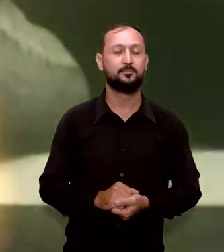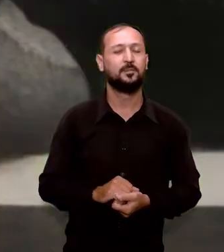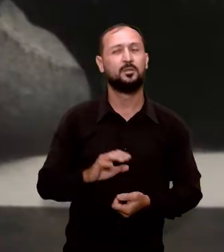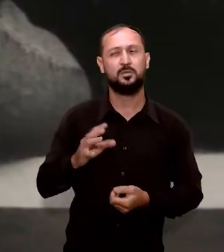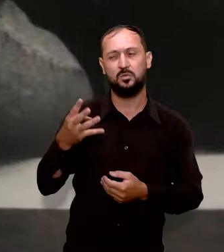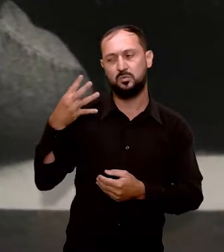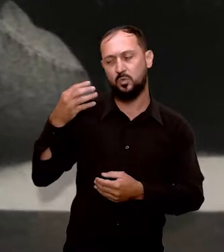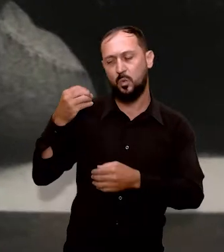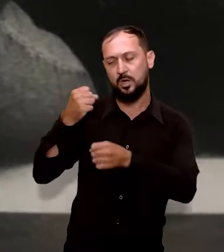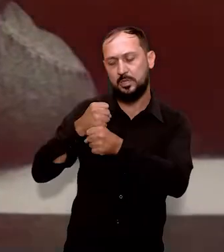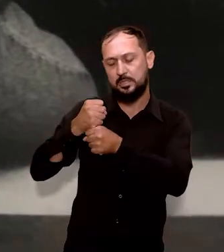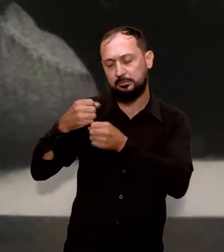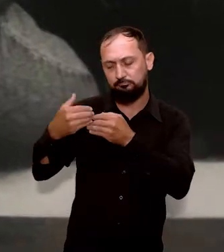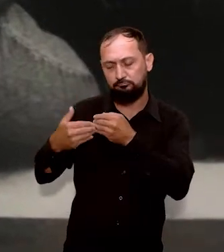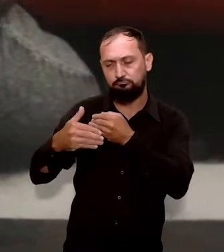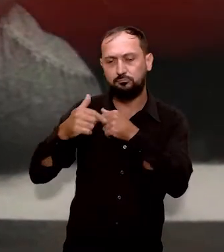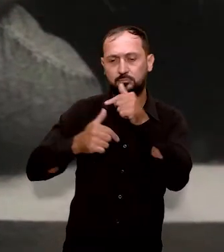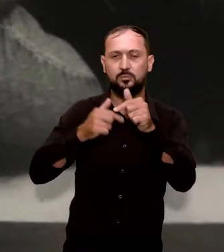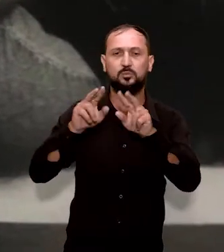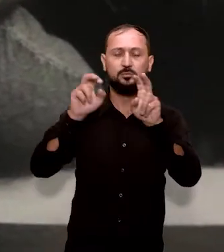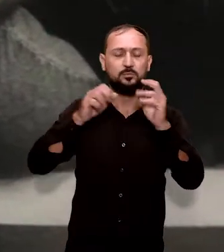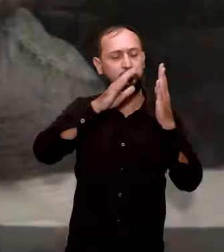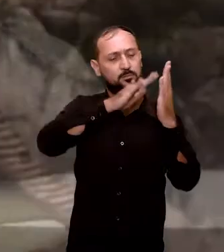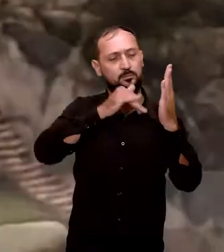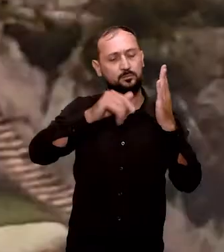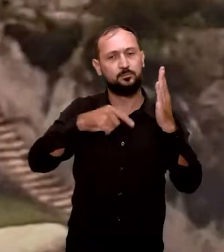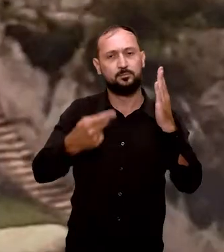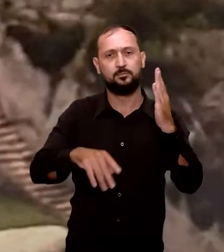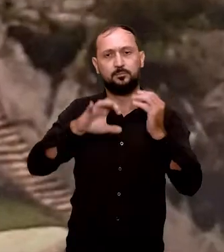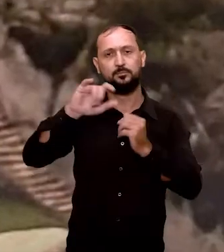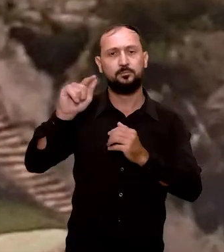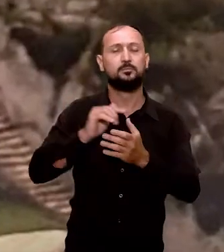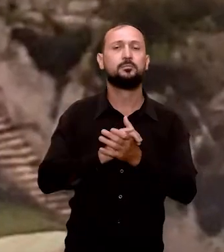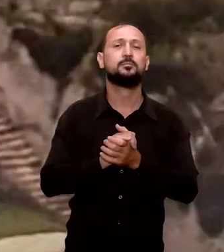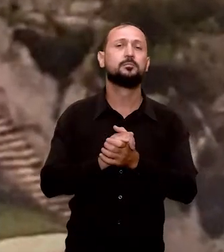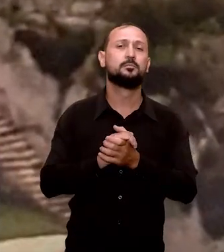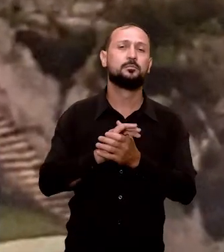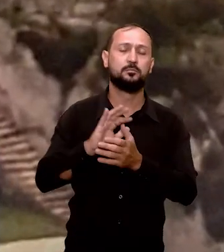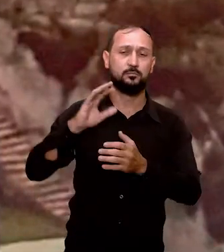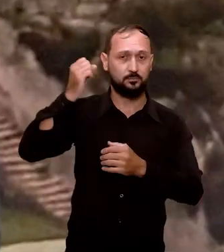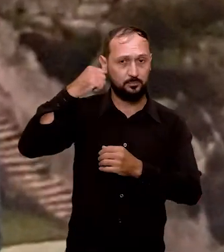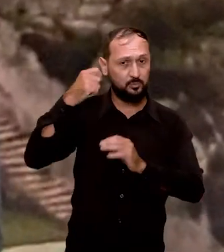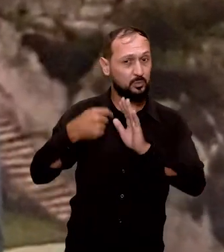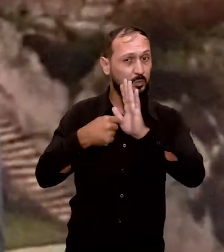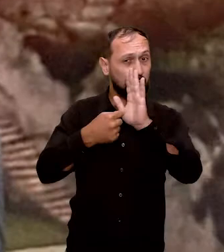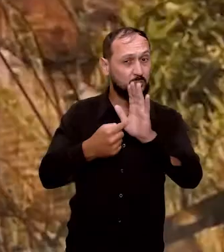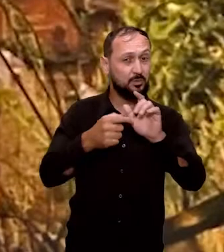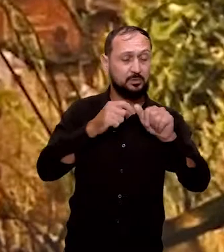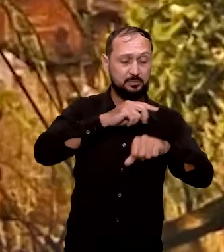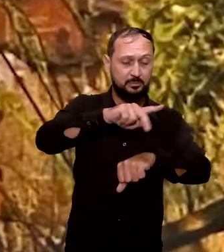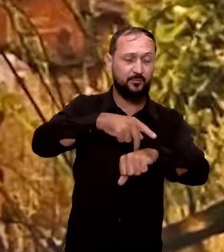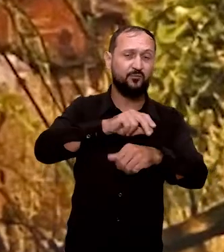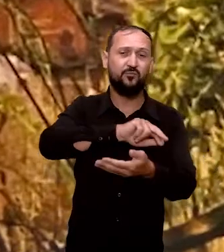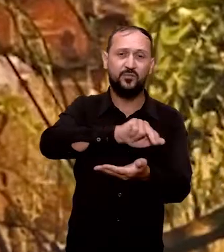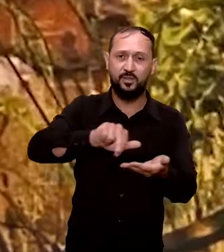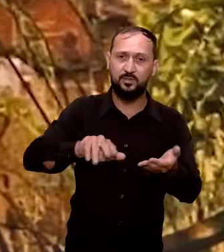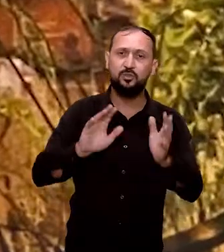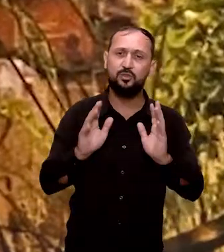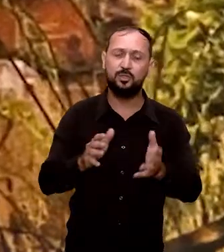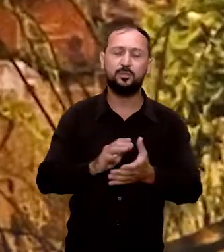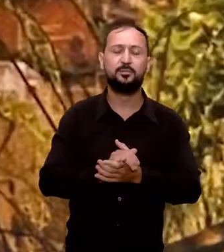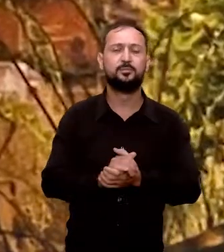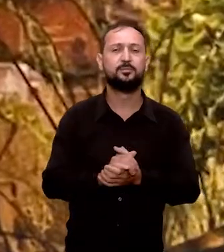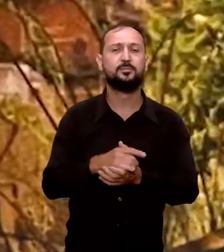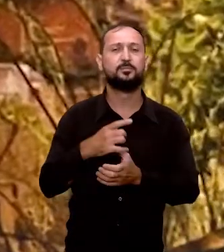Há mais de 40 anos, atuando na área das artes plásticas em Campo Grande, Lúcia já expôs obras em vários